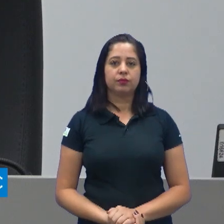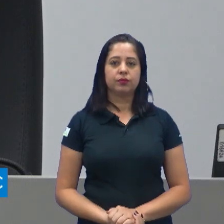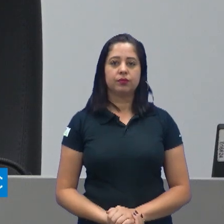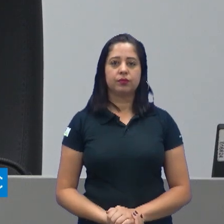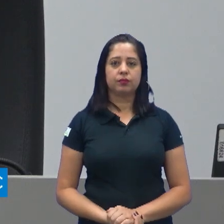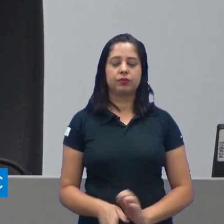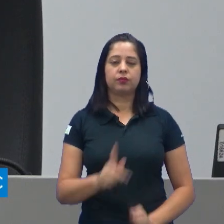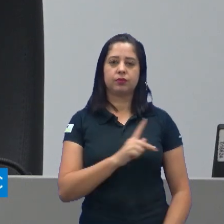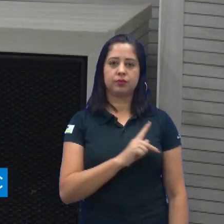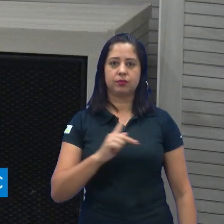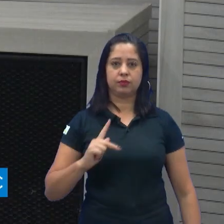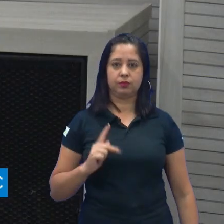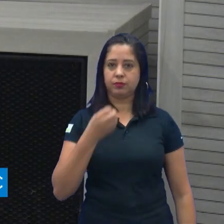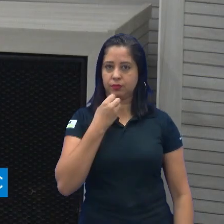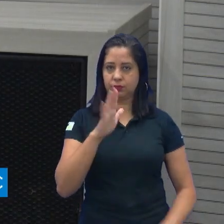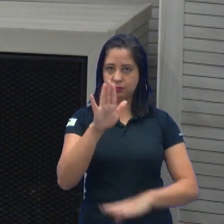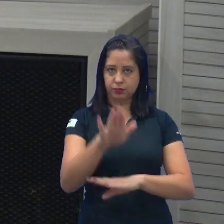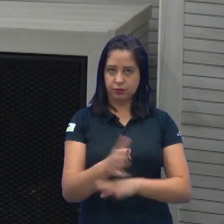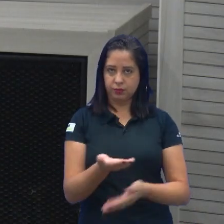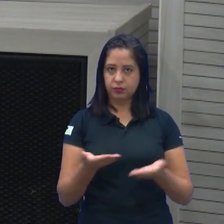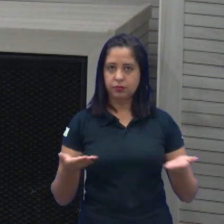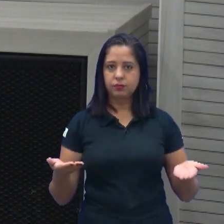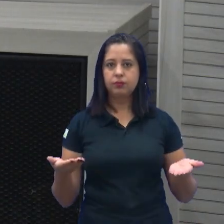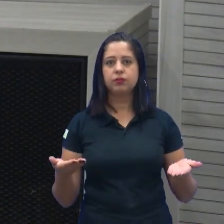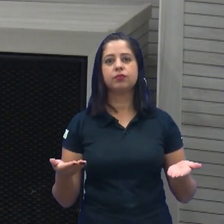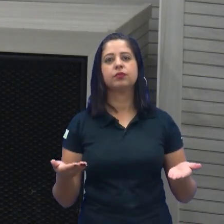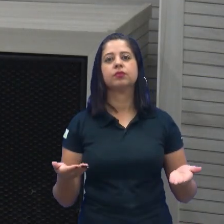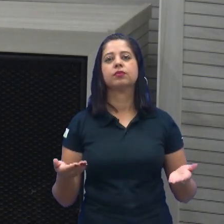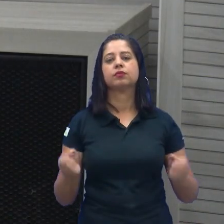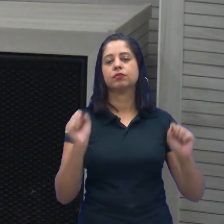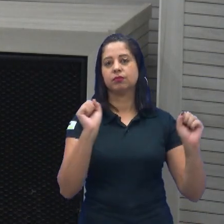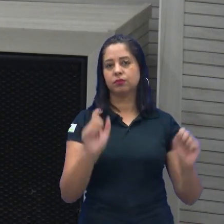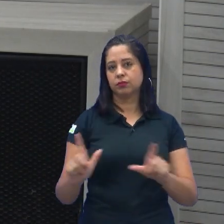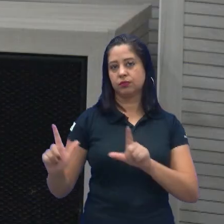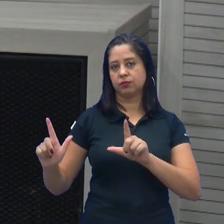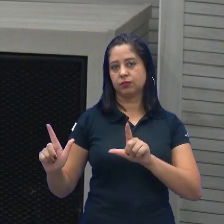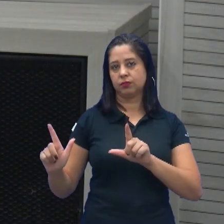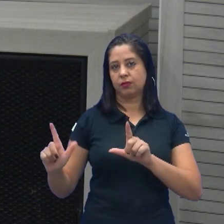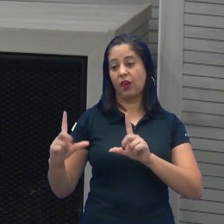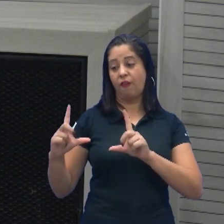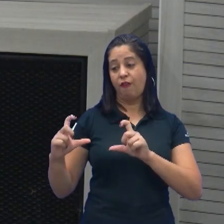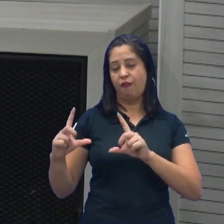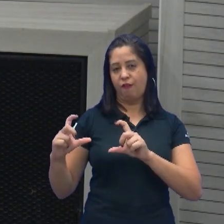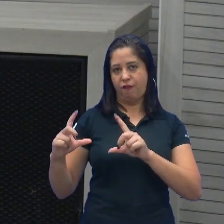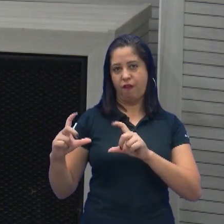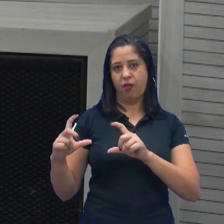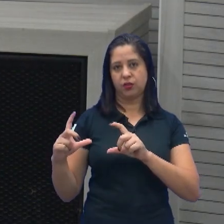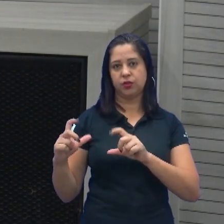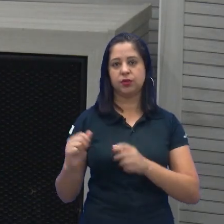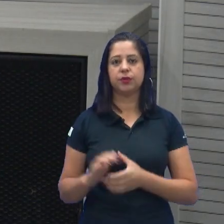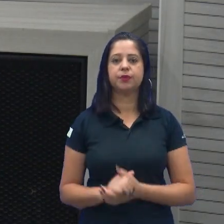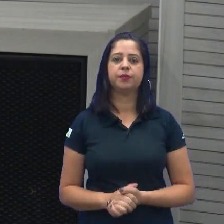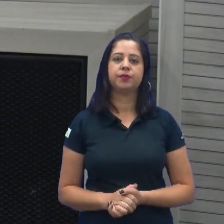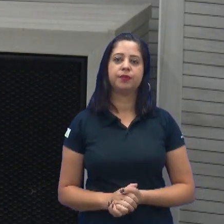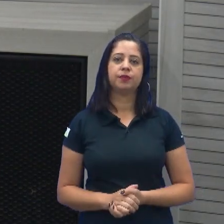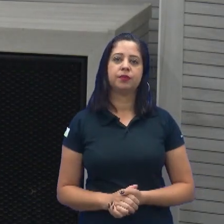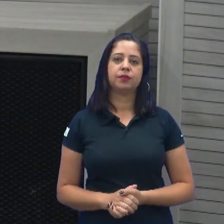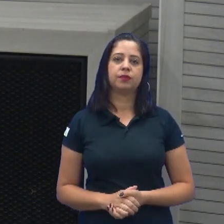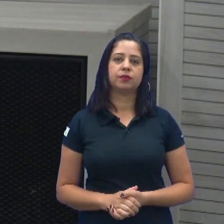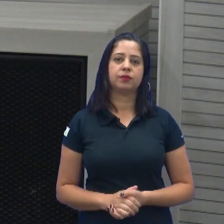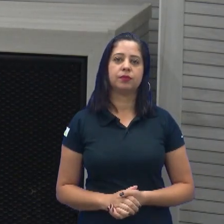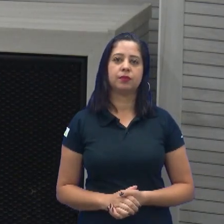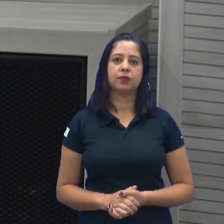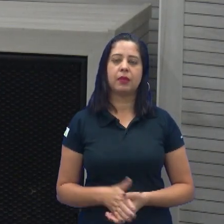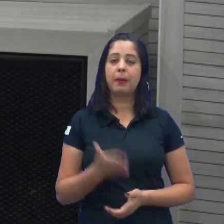Presidente, boa tarde a todos. Gostaria que o Betão colocasse a foto ali no nosso painel. Queria